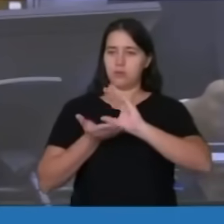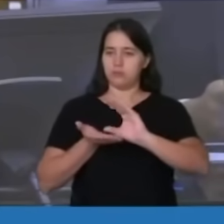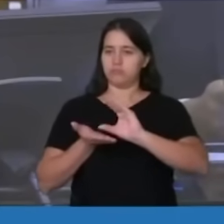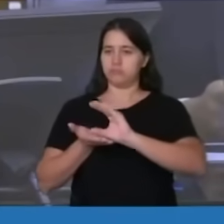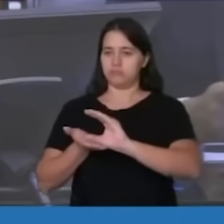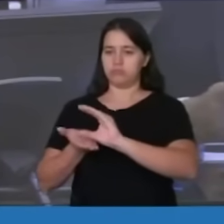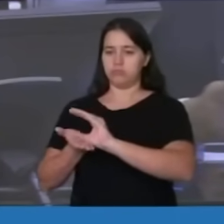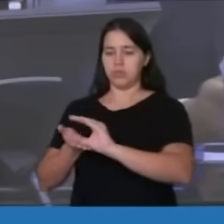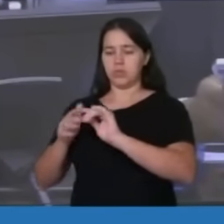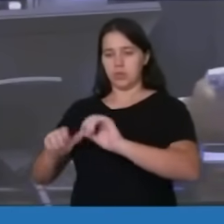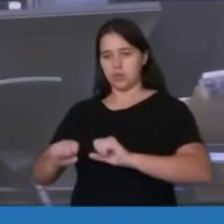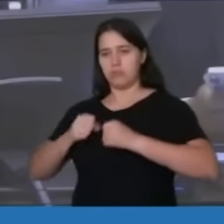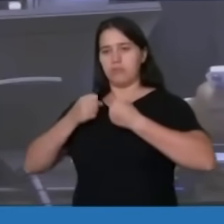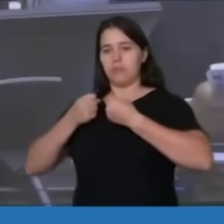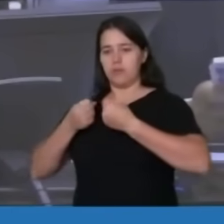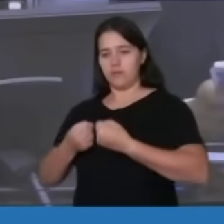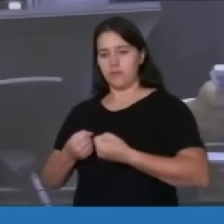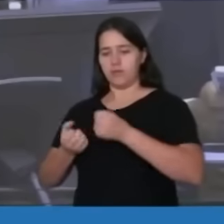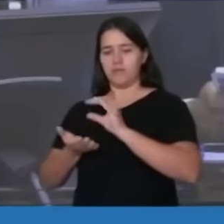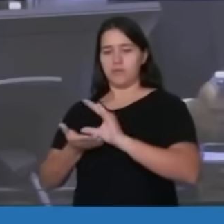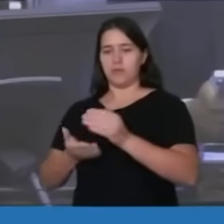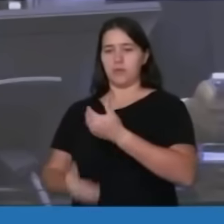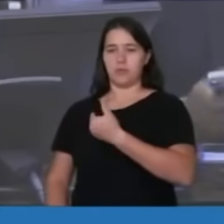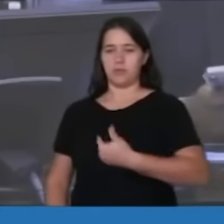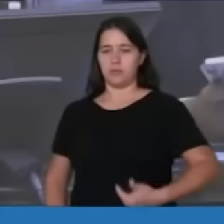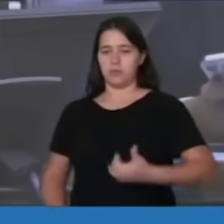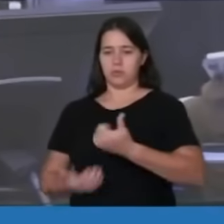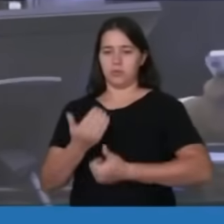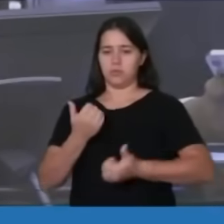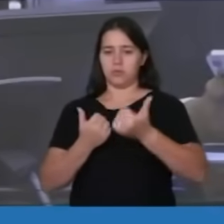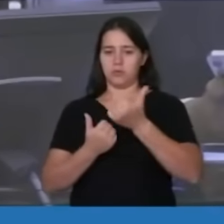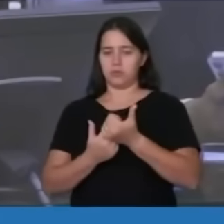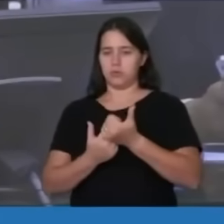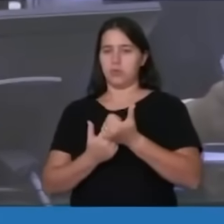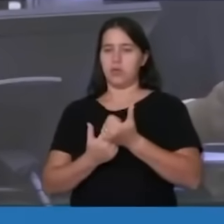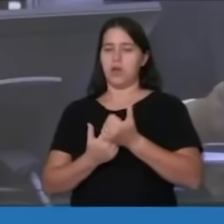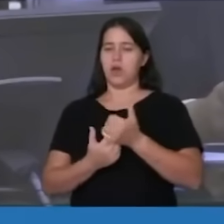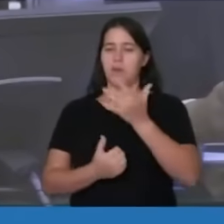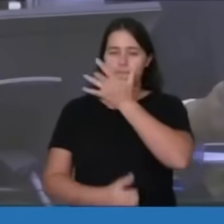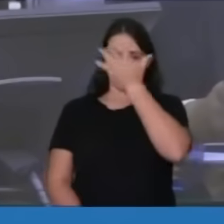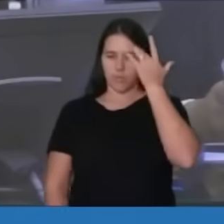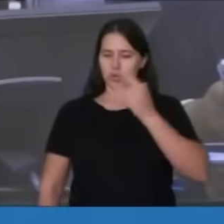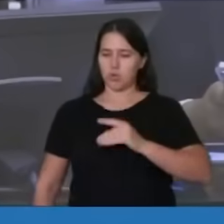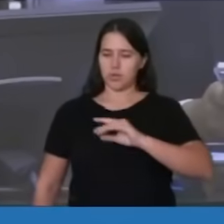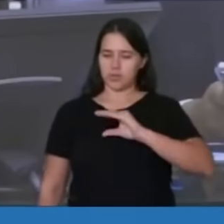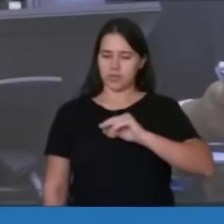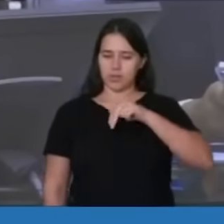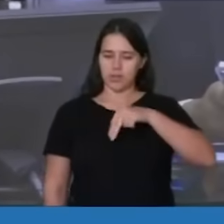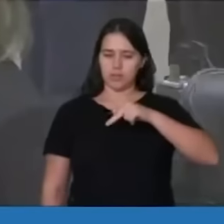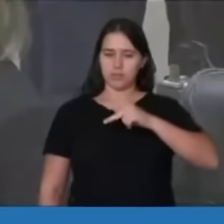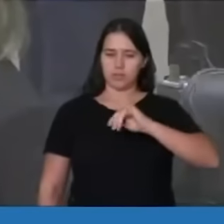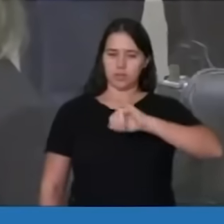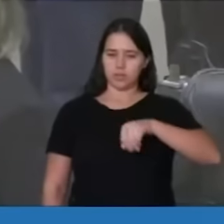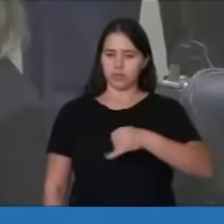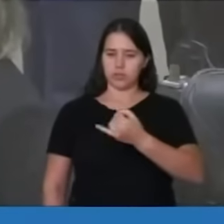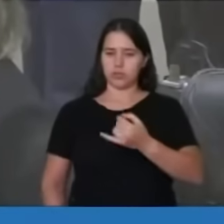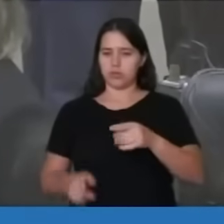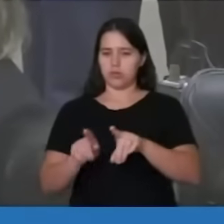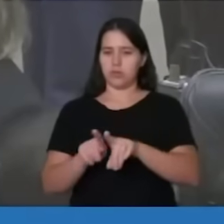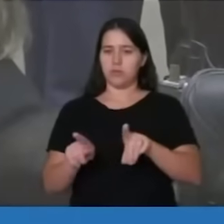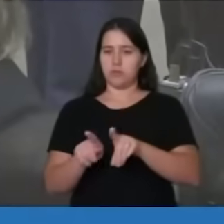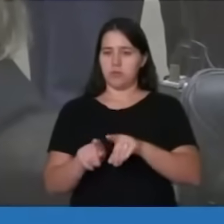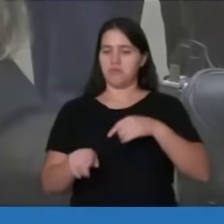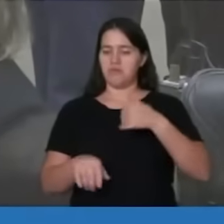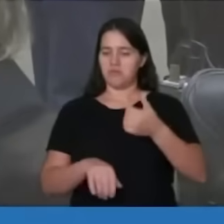defesa do financiamento público em substituição à doação por pessoas jurídicas em campanhas eleitorais. Foi um êxito da OAB